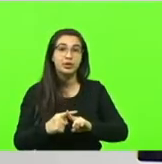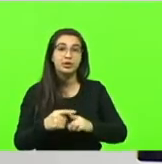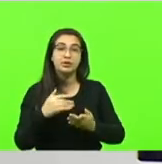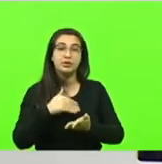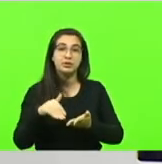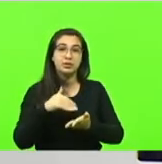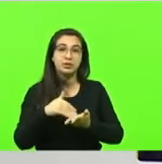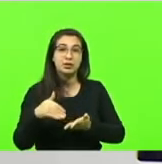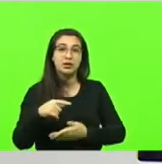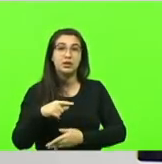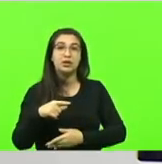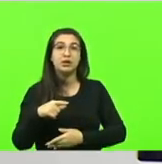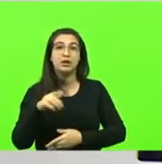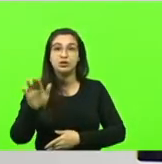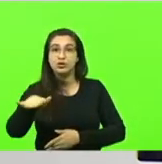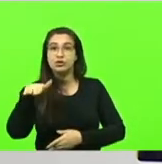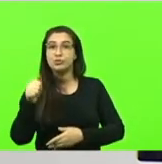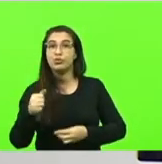Público nisso.